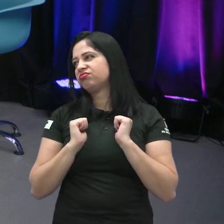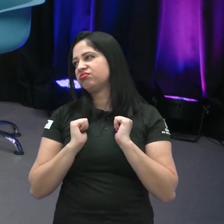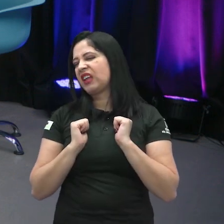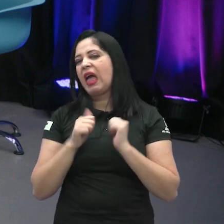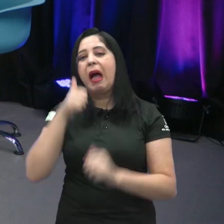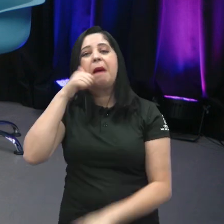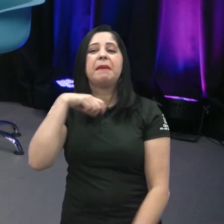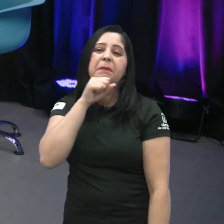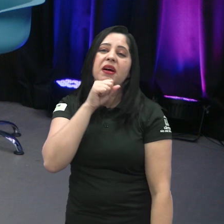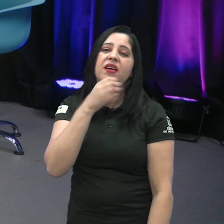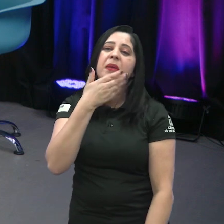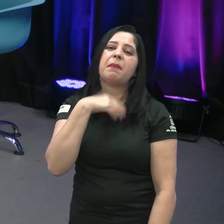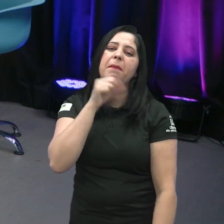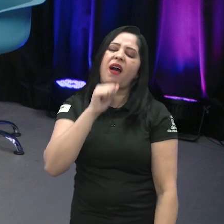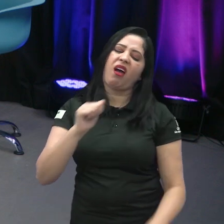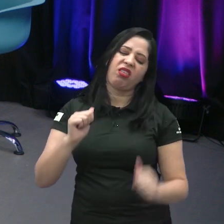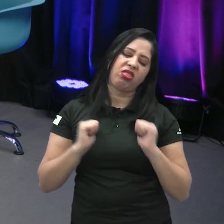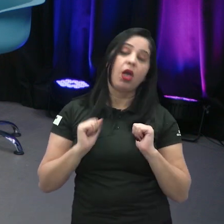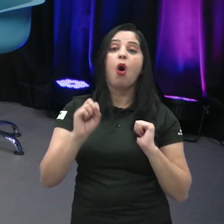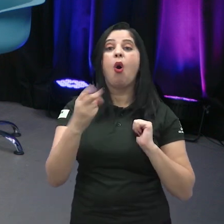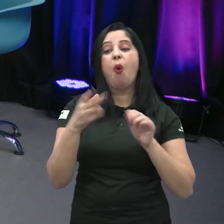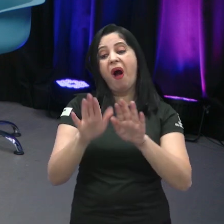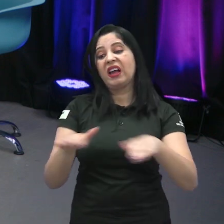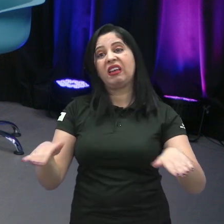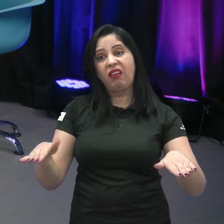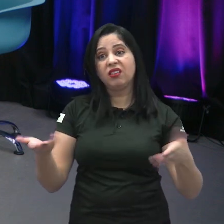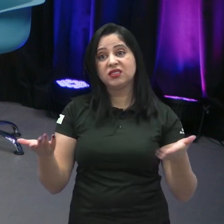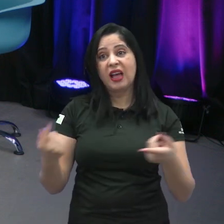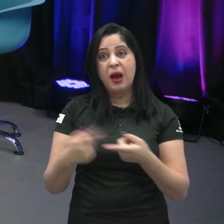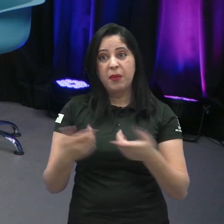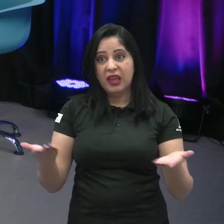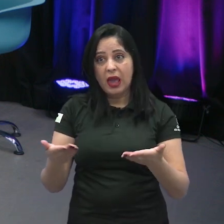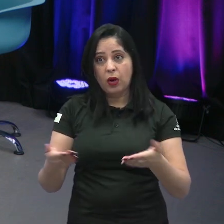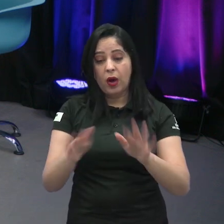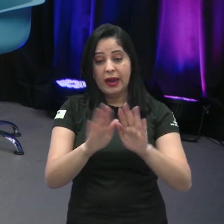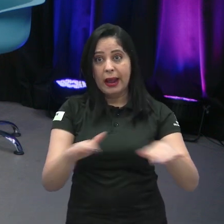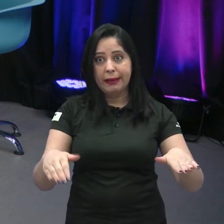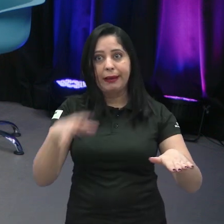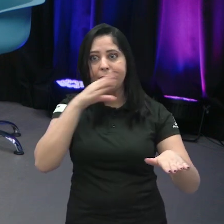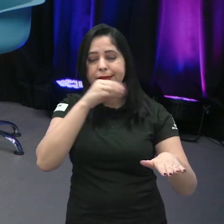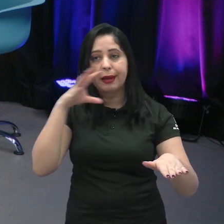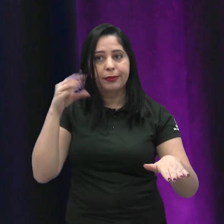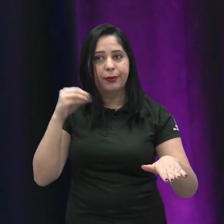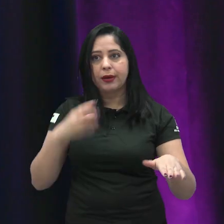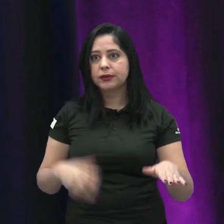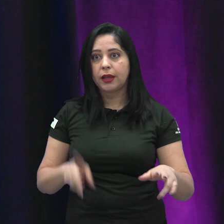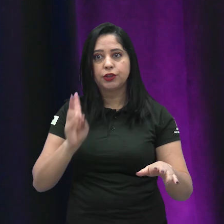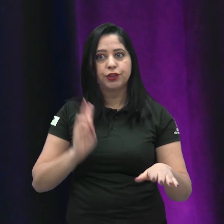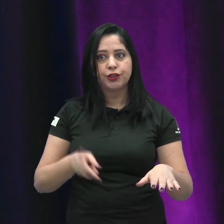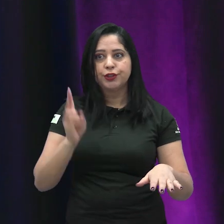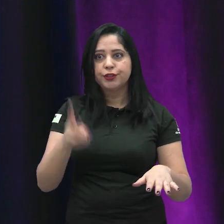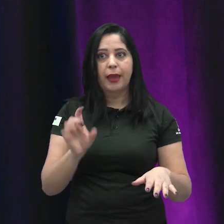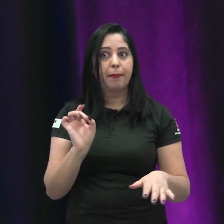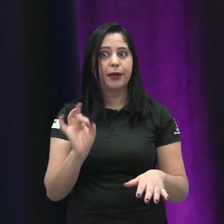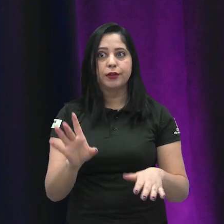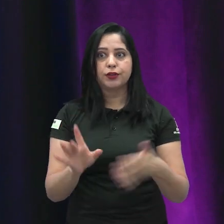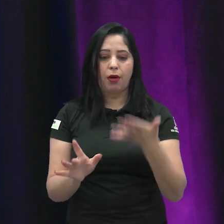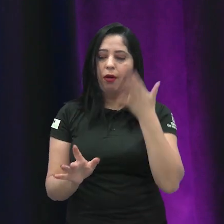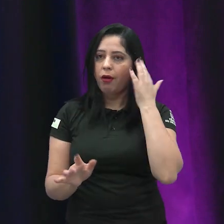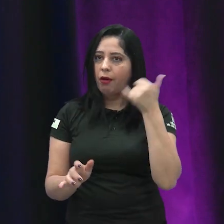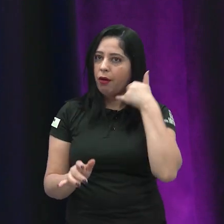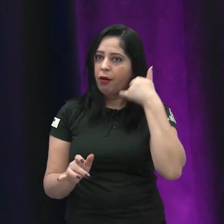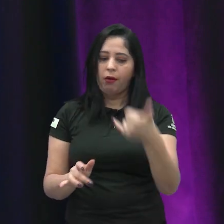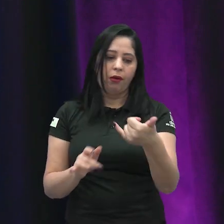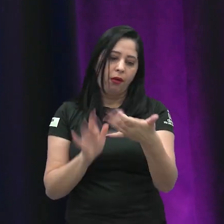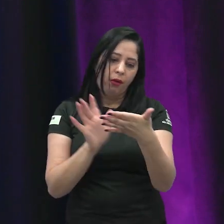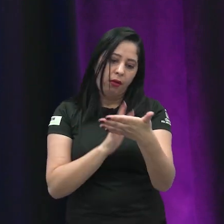física. Pode ser, às vezes, uma mãe, um pai ou até mesmo uma criança, né? Porque hoje a gente tem visto crianças, adolescentes também, que têm sido